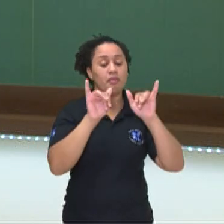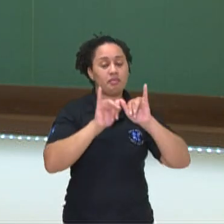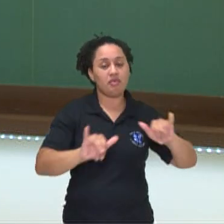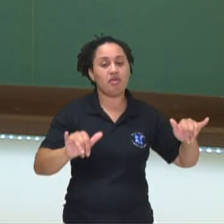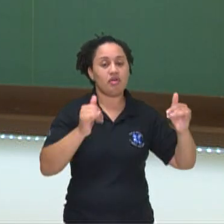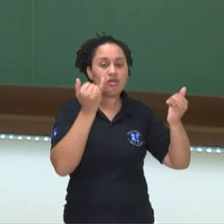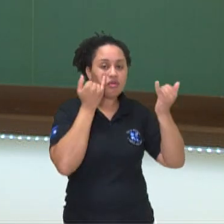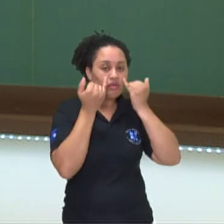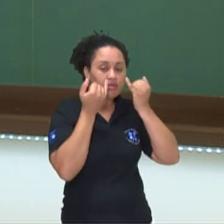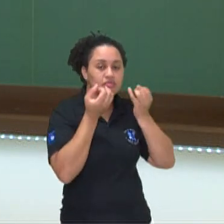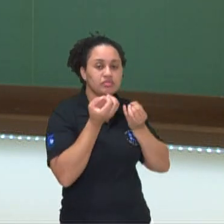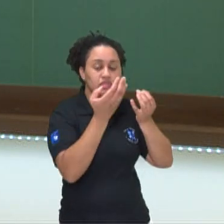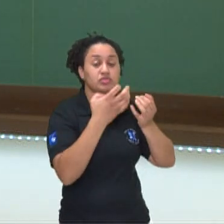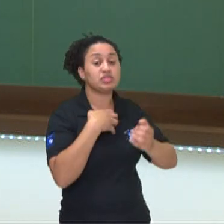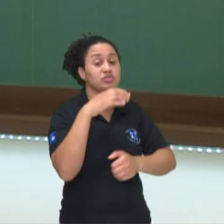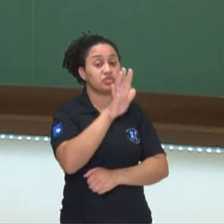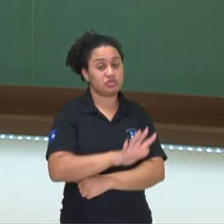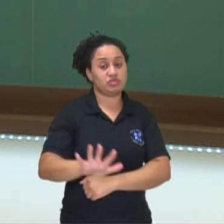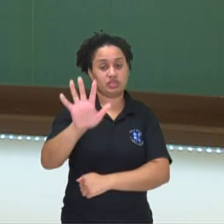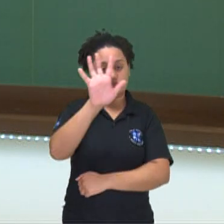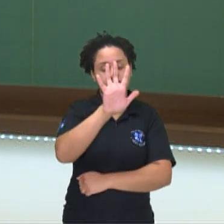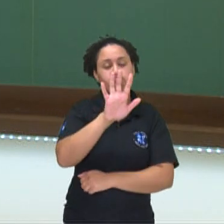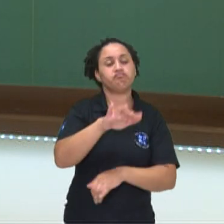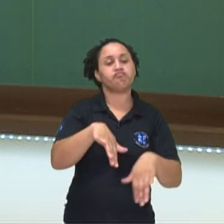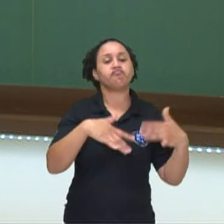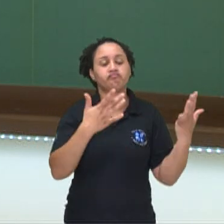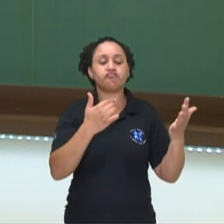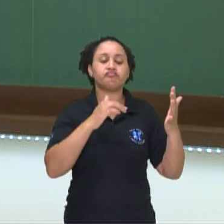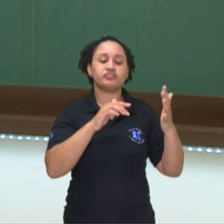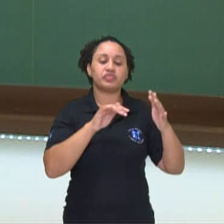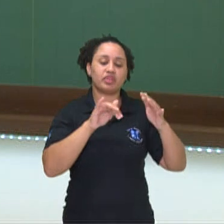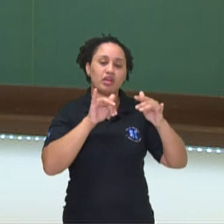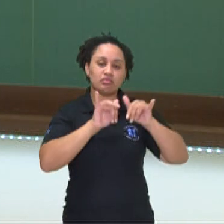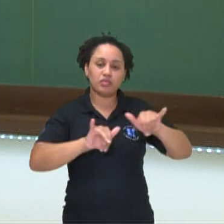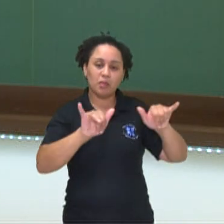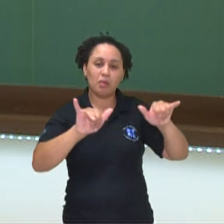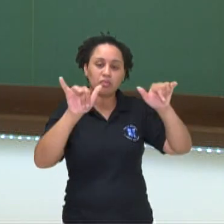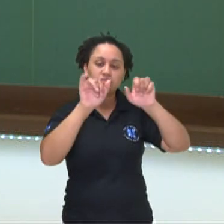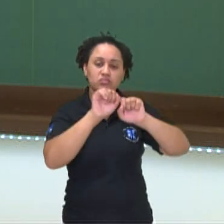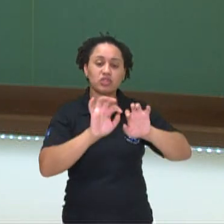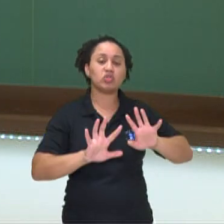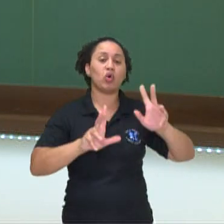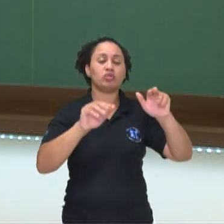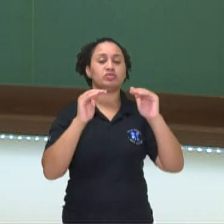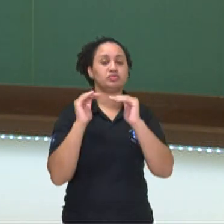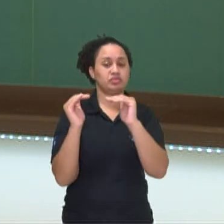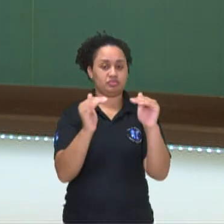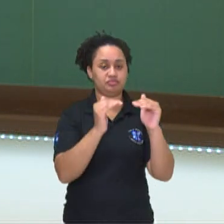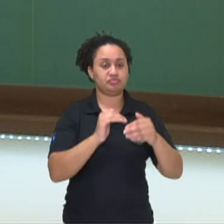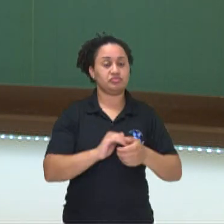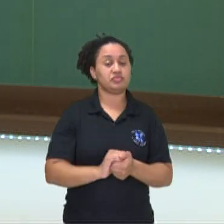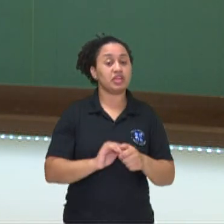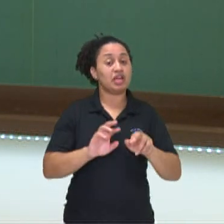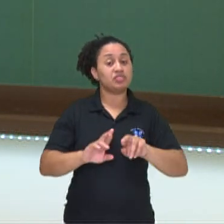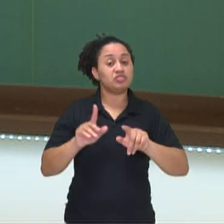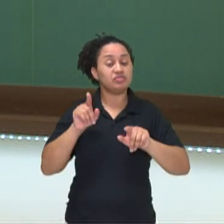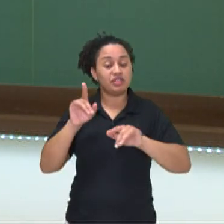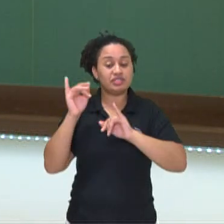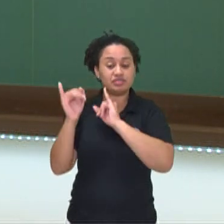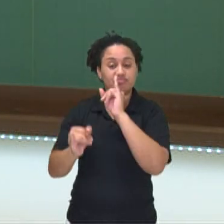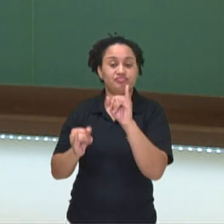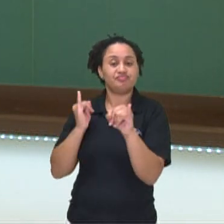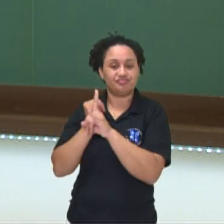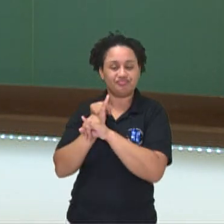suas informações de forma geral. Então, ele vai difundir aquilo para todo mundo da mesma maneira, diferente do que acontece com a